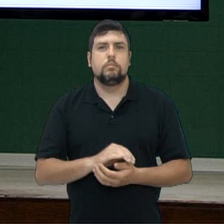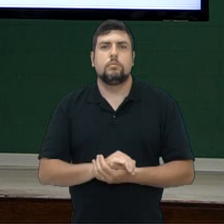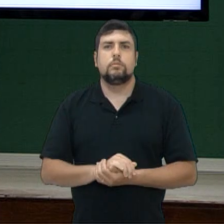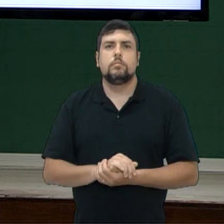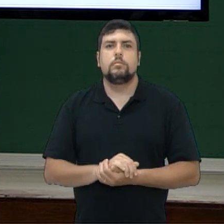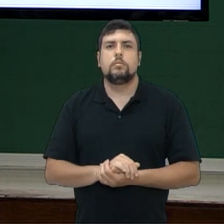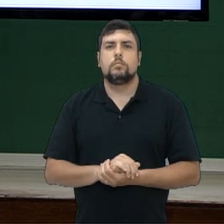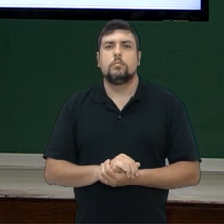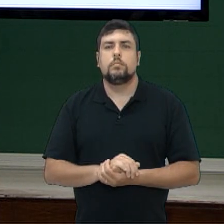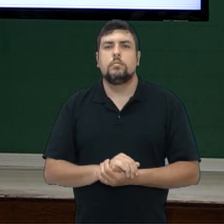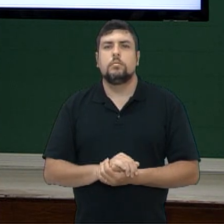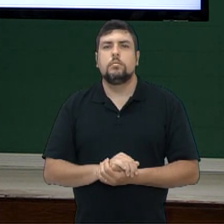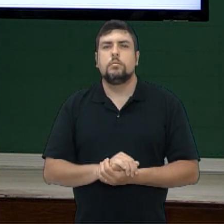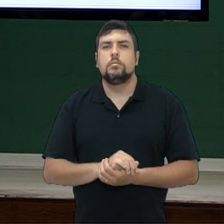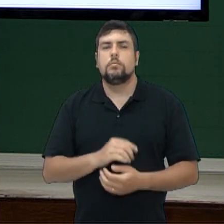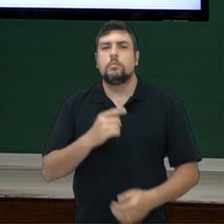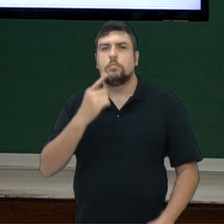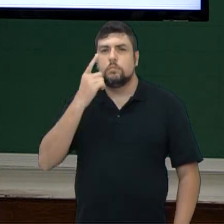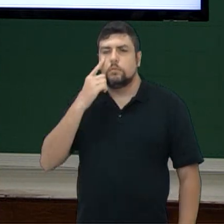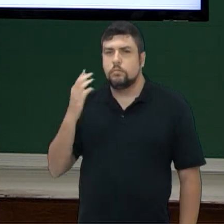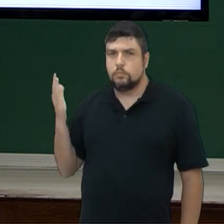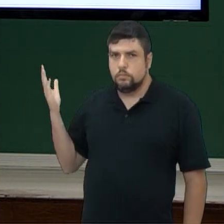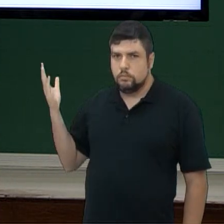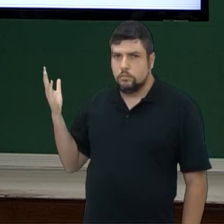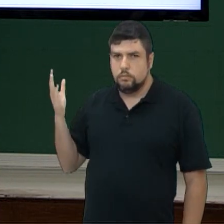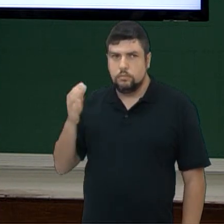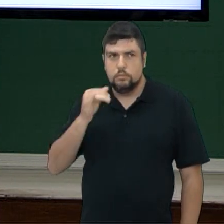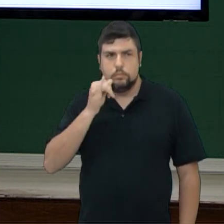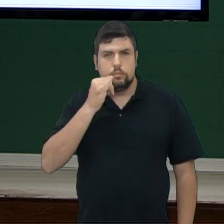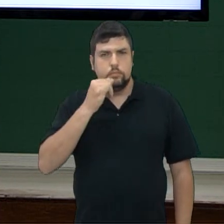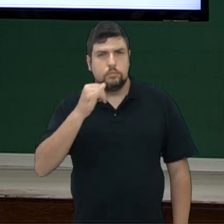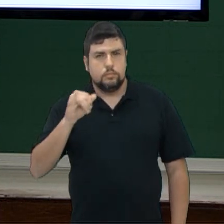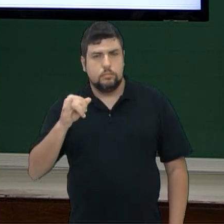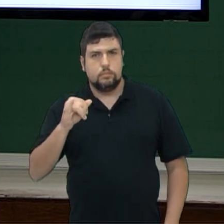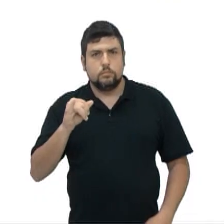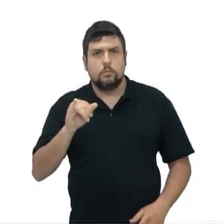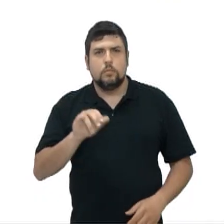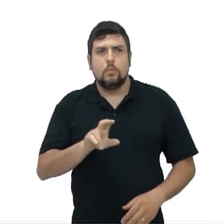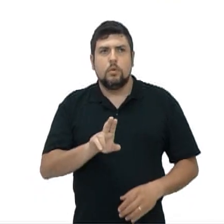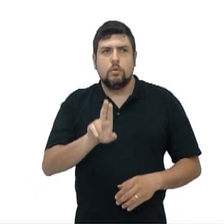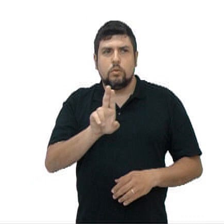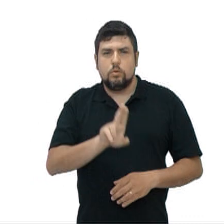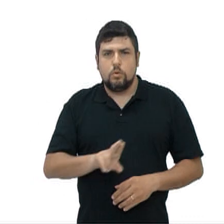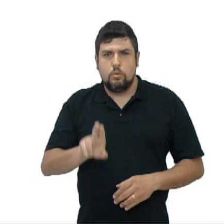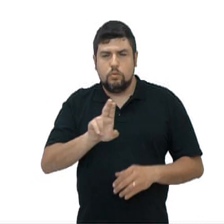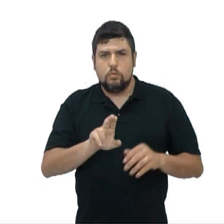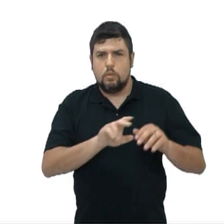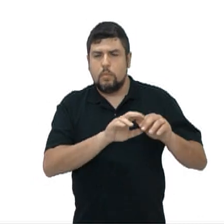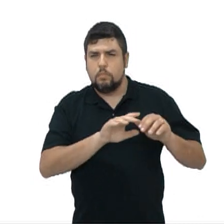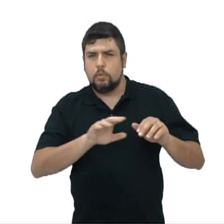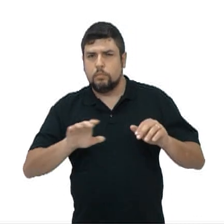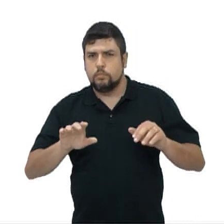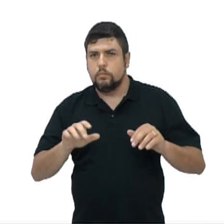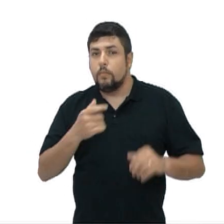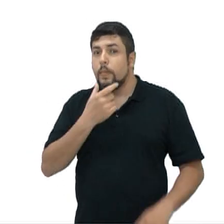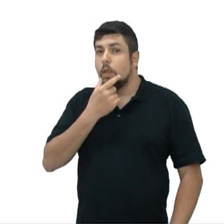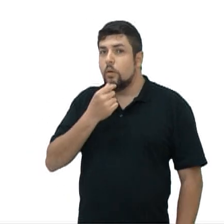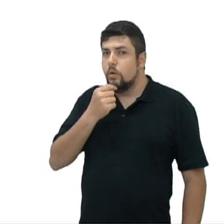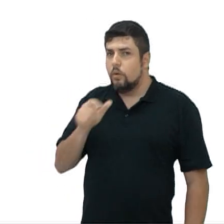Nós temos aqui a unidade da corrente elétrica, né? Que é em homenagem ao grande